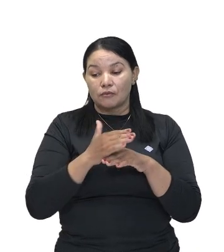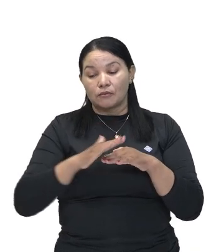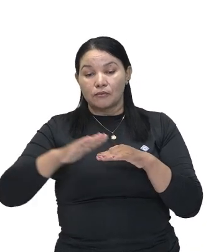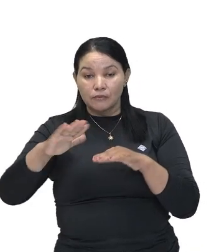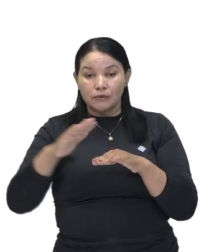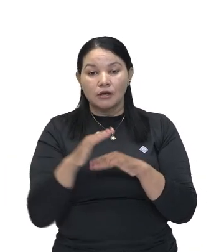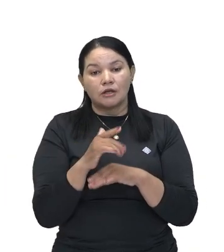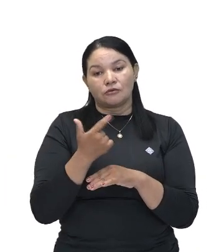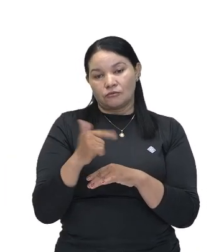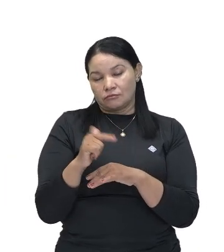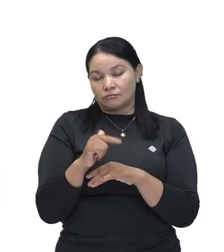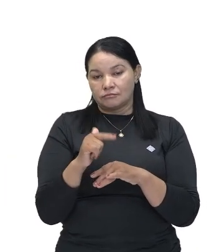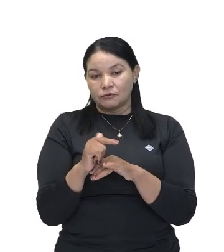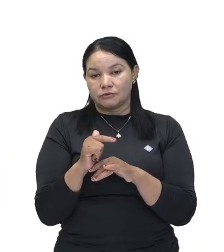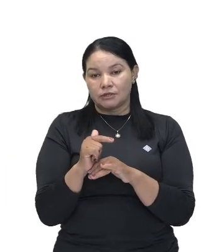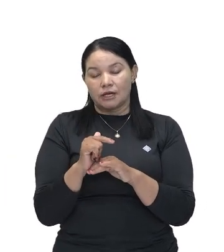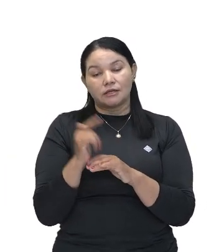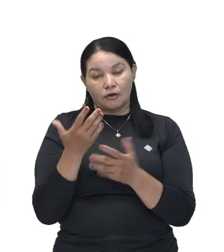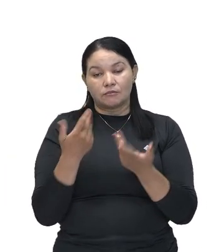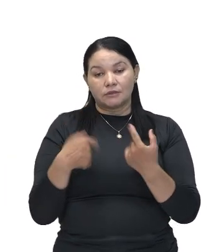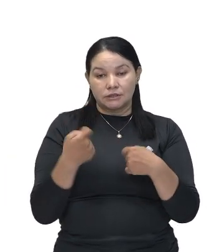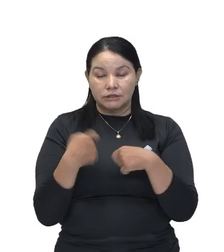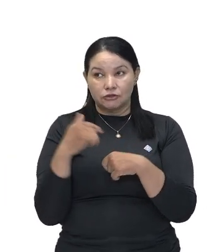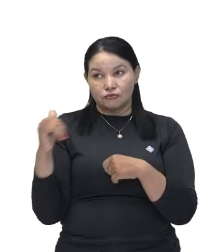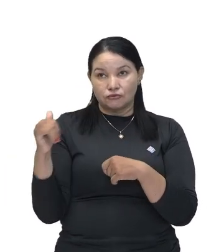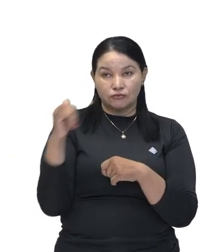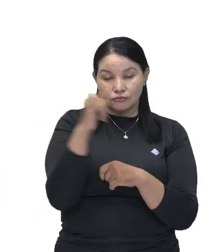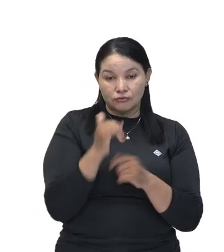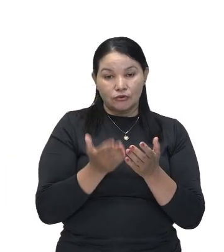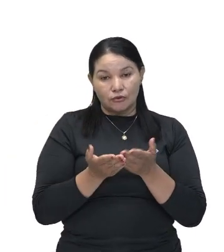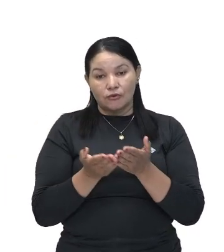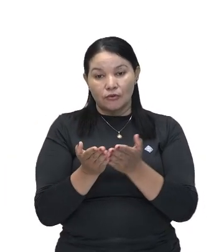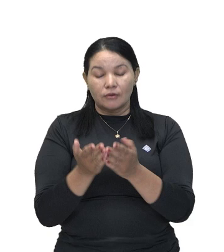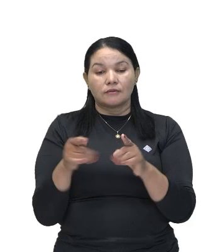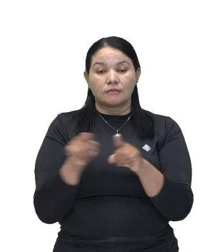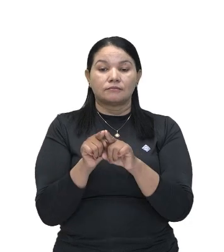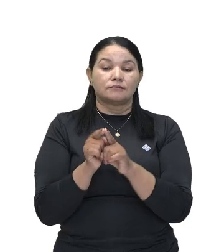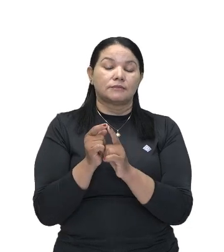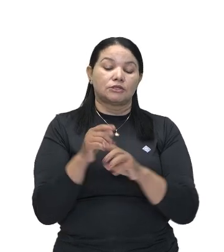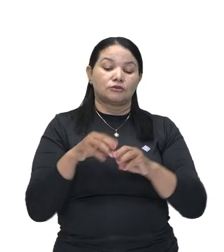saída para o mar. Então, as vias aéreas, fluviais e terrestres, elas são muito